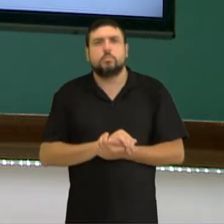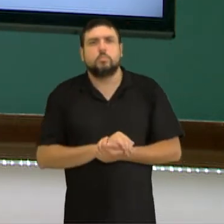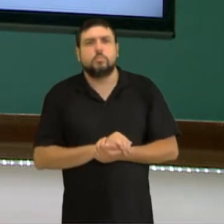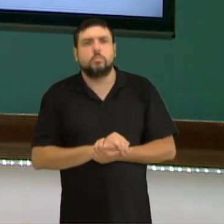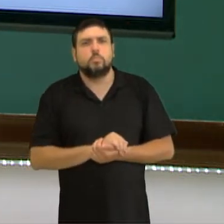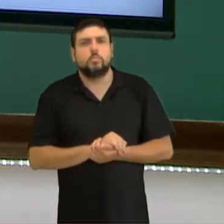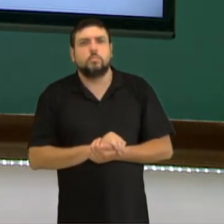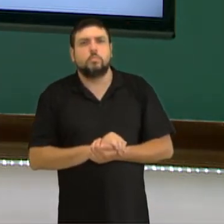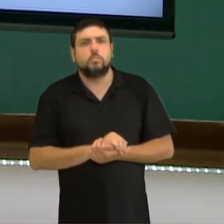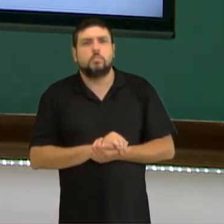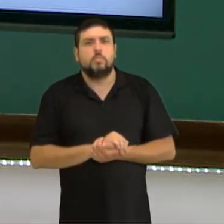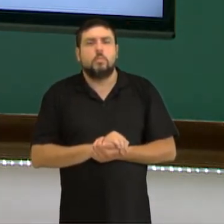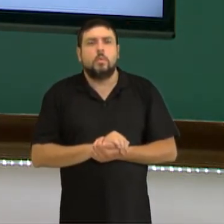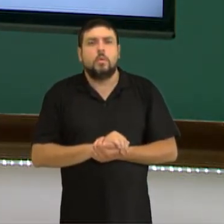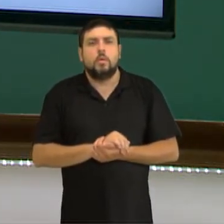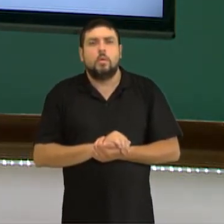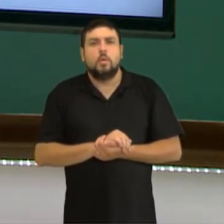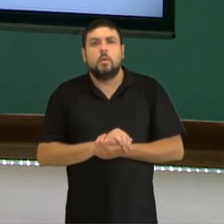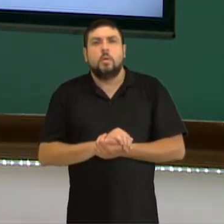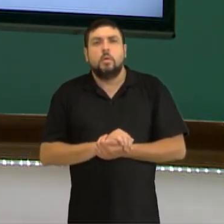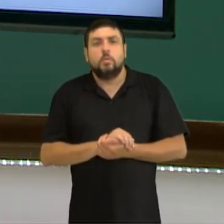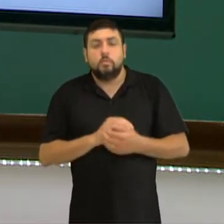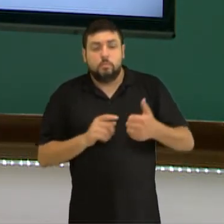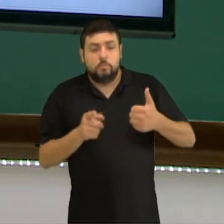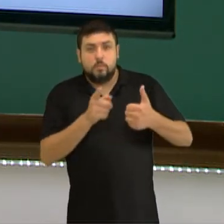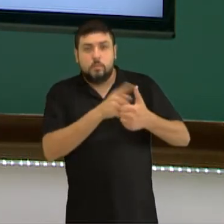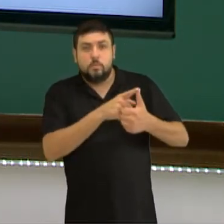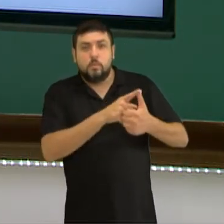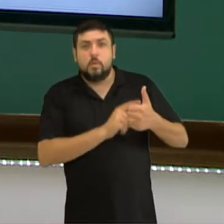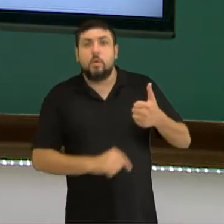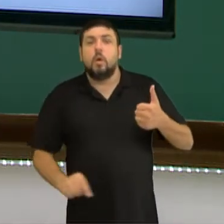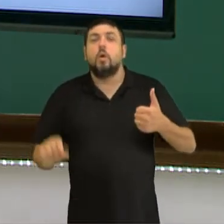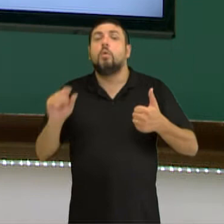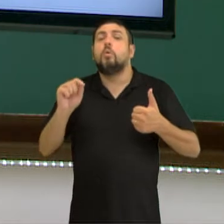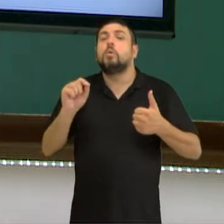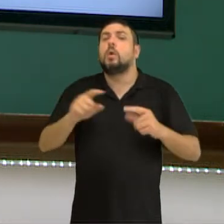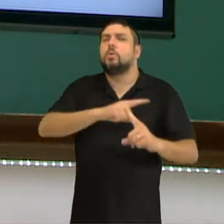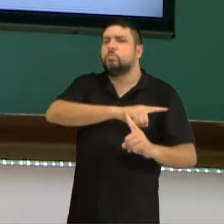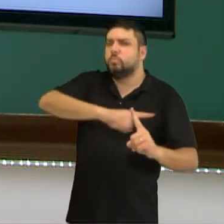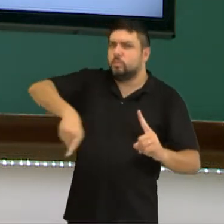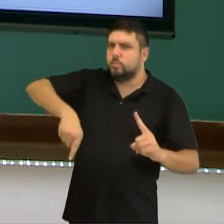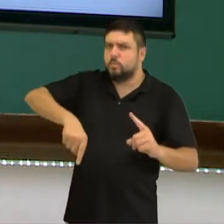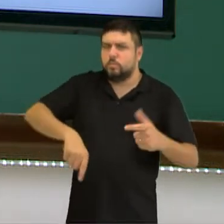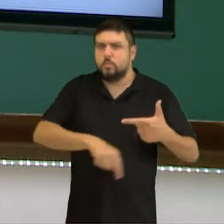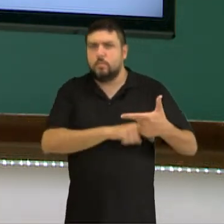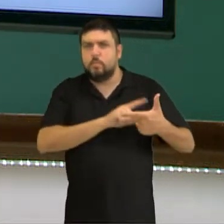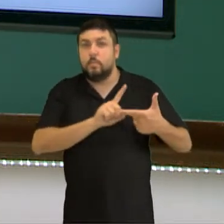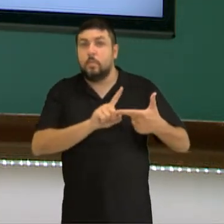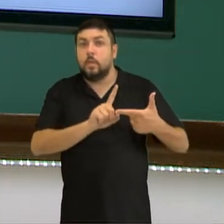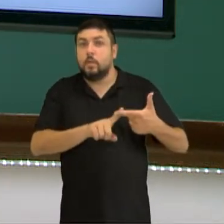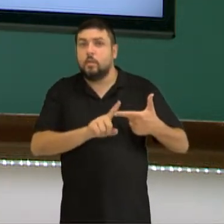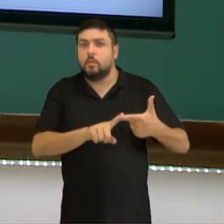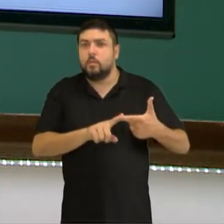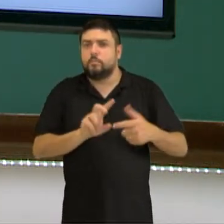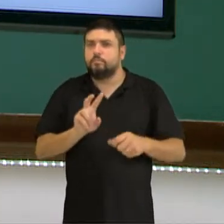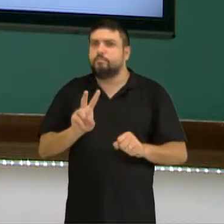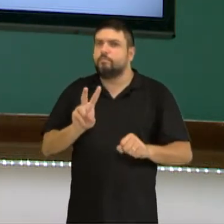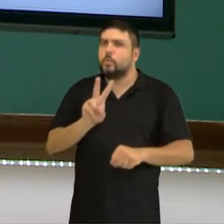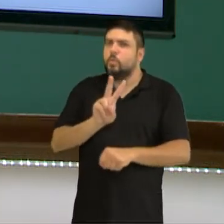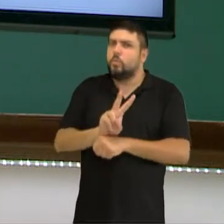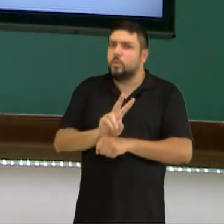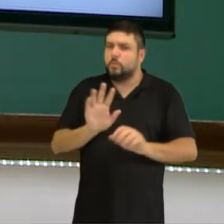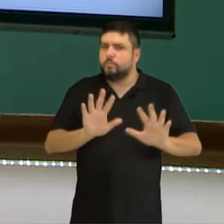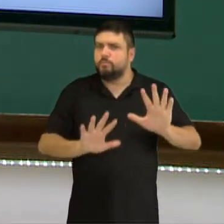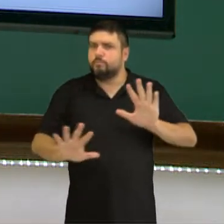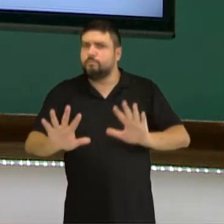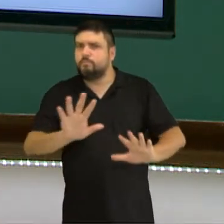que se define o que é proibido, o que você pode fazer, mas pode fazer com cuidado, com atenção,